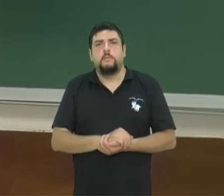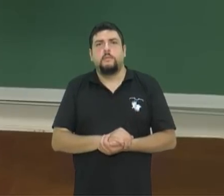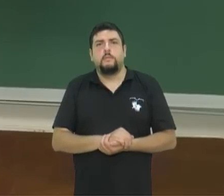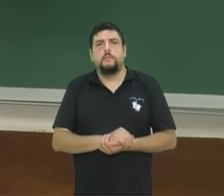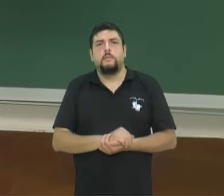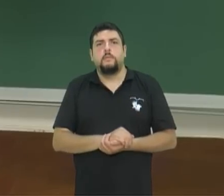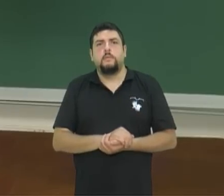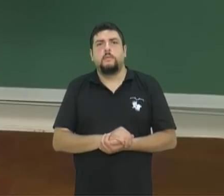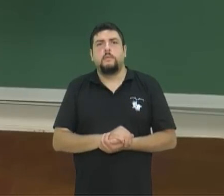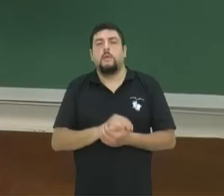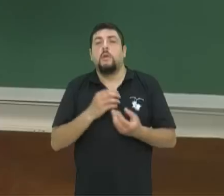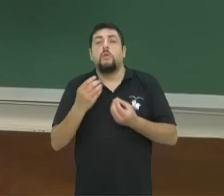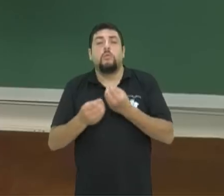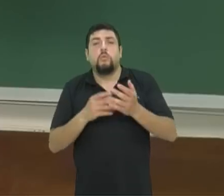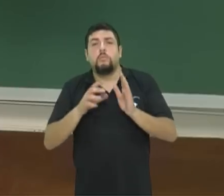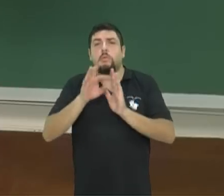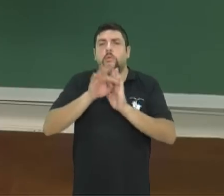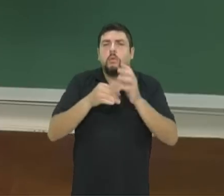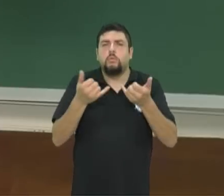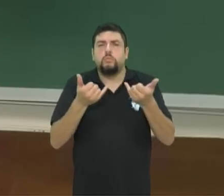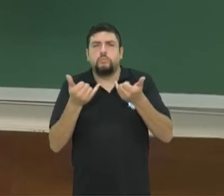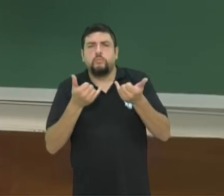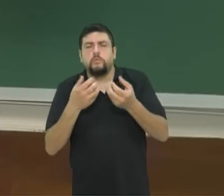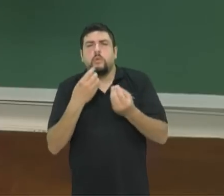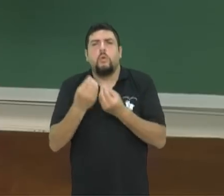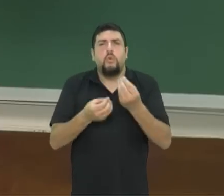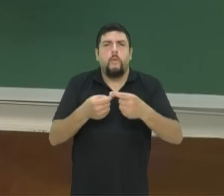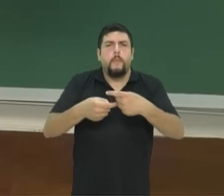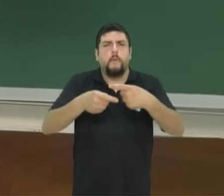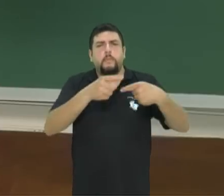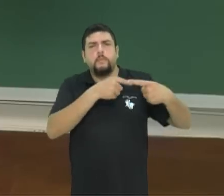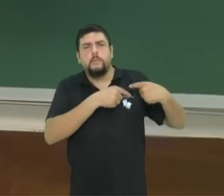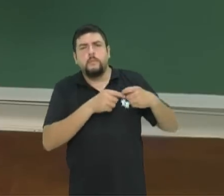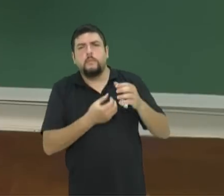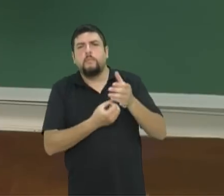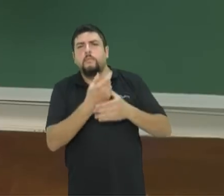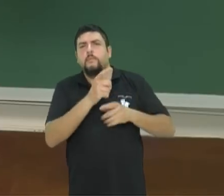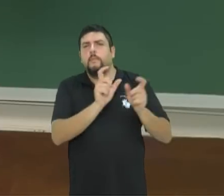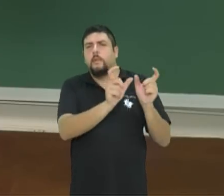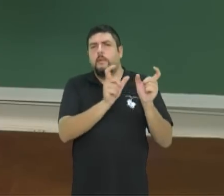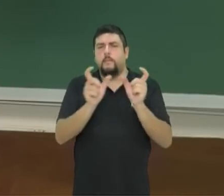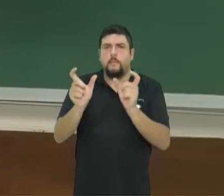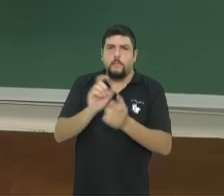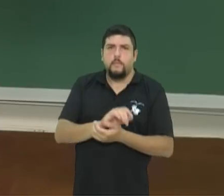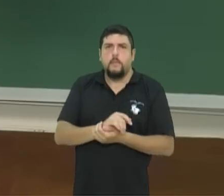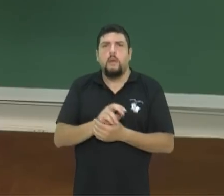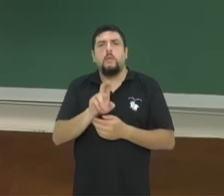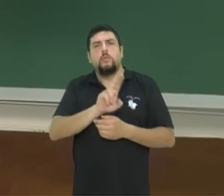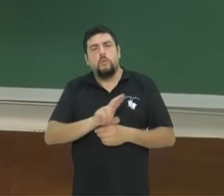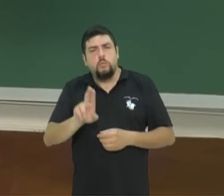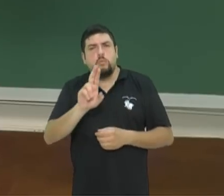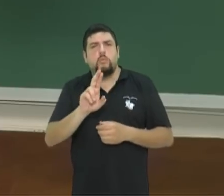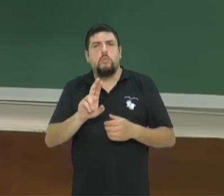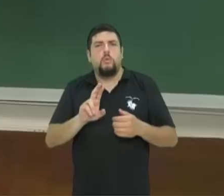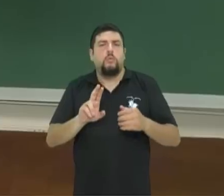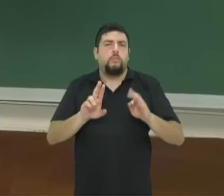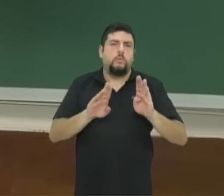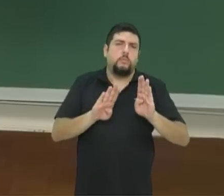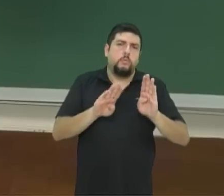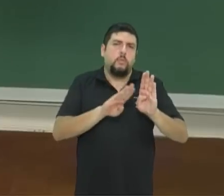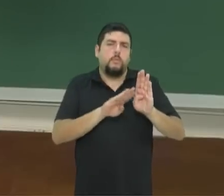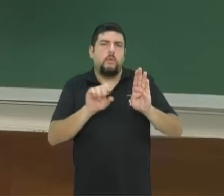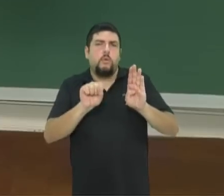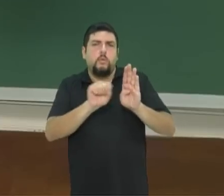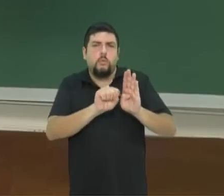as informações de como que surgiram, né, essas palavras ali que hoje a gente utiliza como substantivo comum, normal, mas